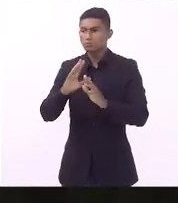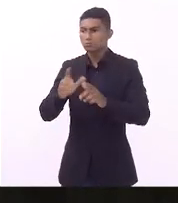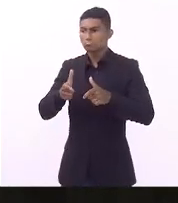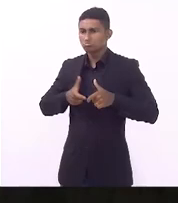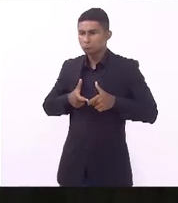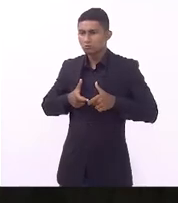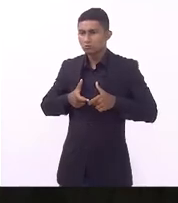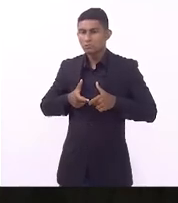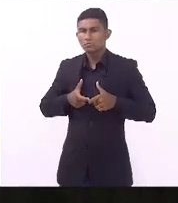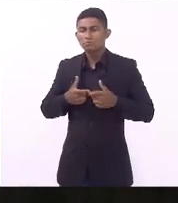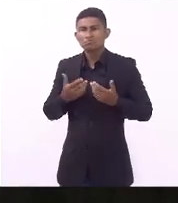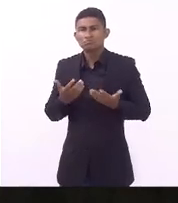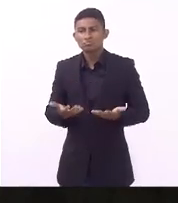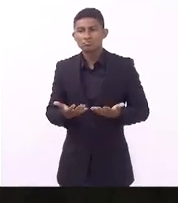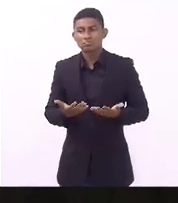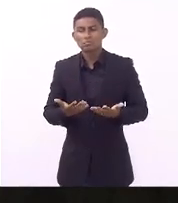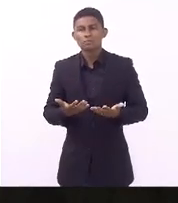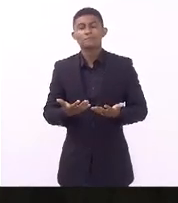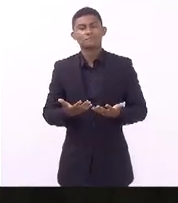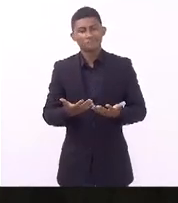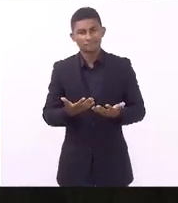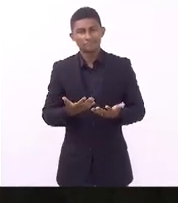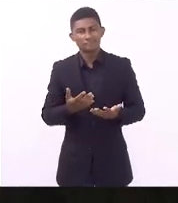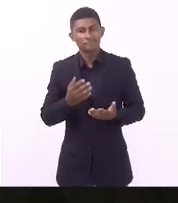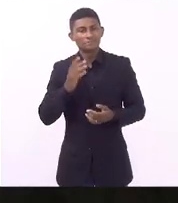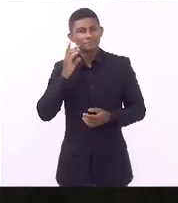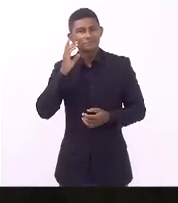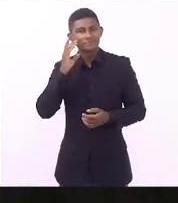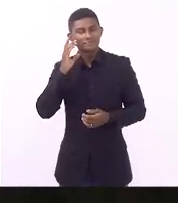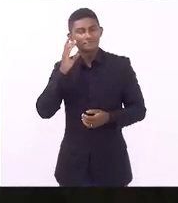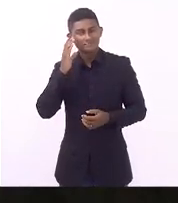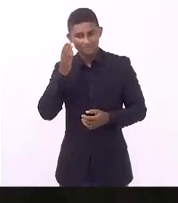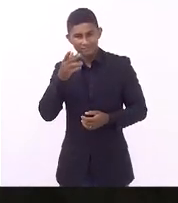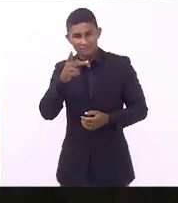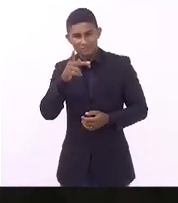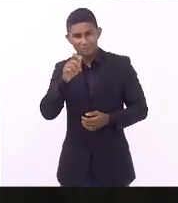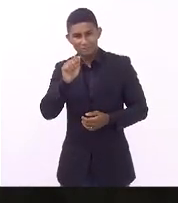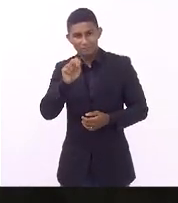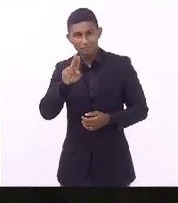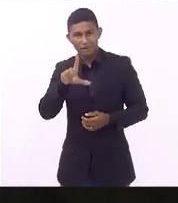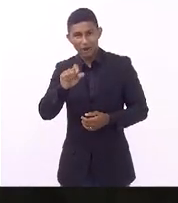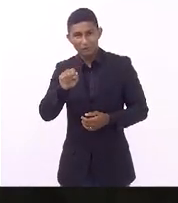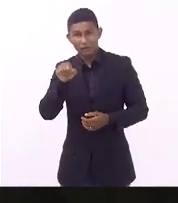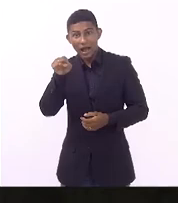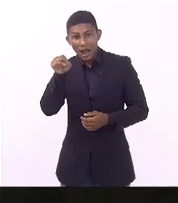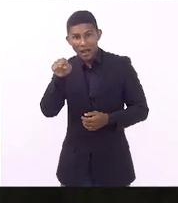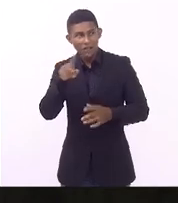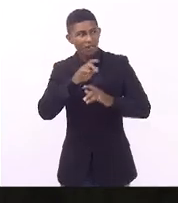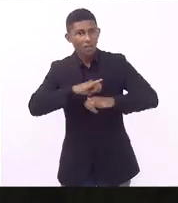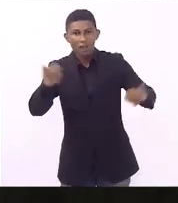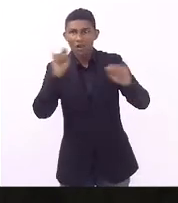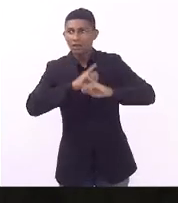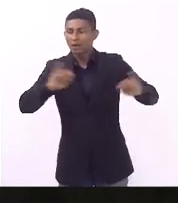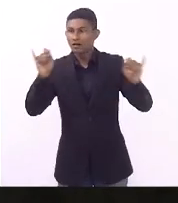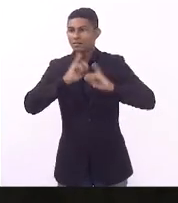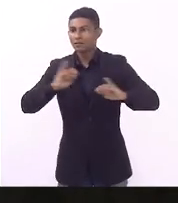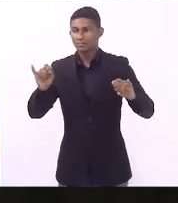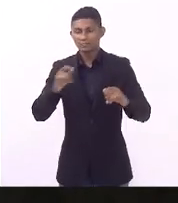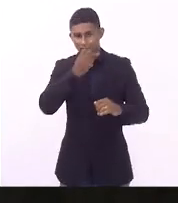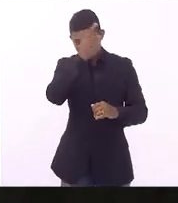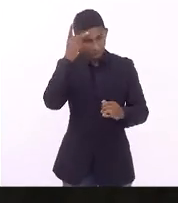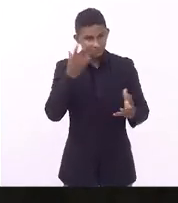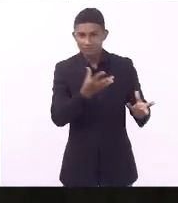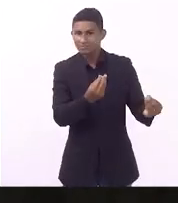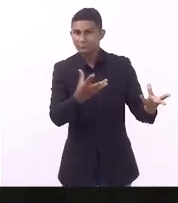e devo muito a Paula Peltier, que divulgou isso para todo mundo, e aí recebi várias mensagens, algumas até